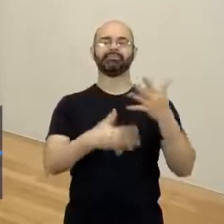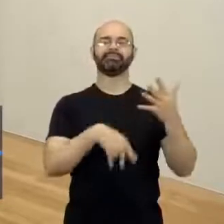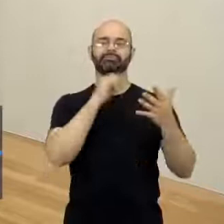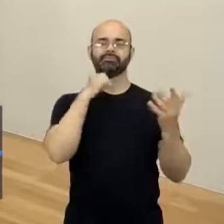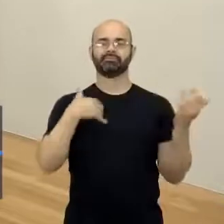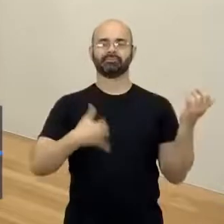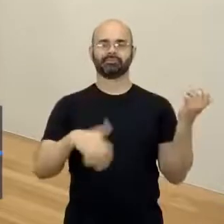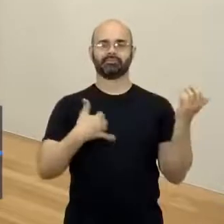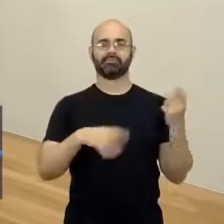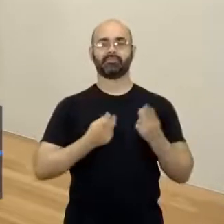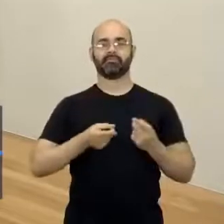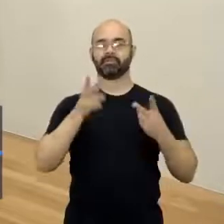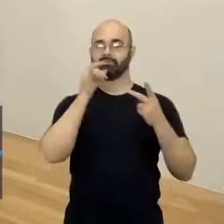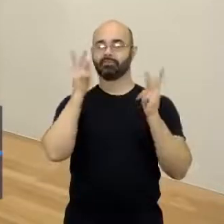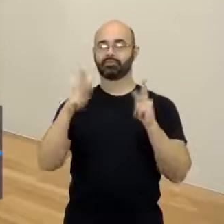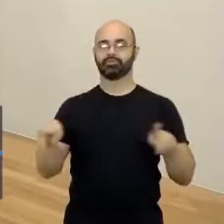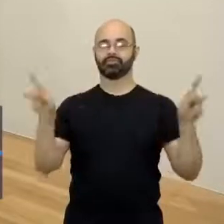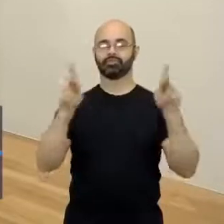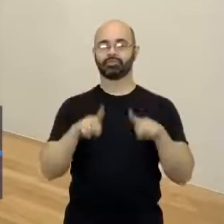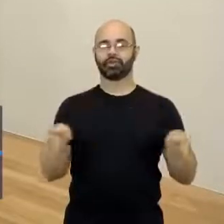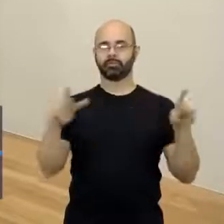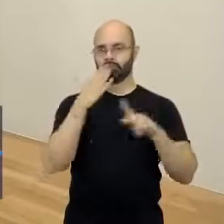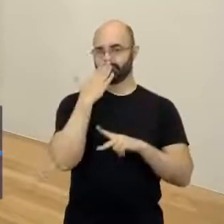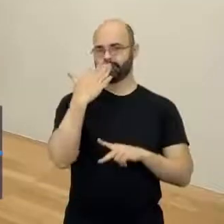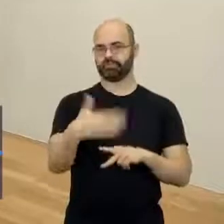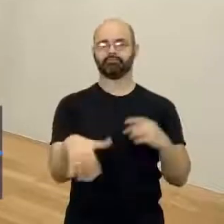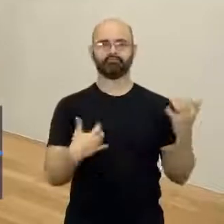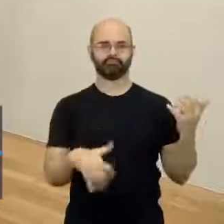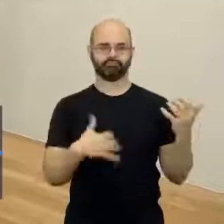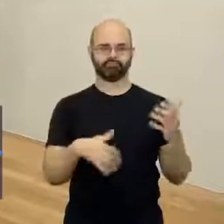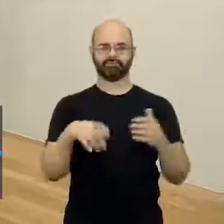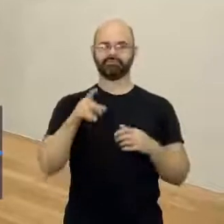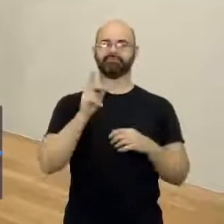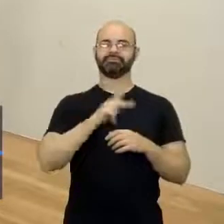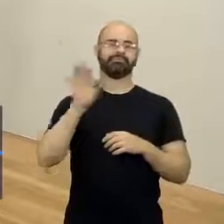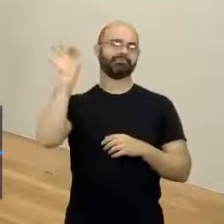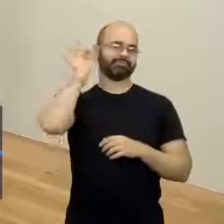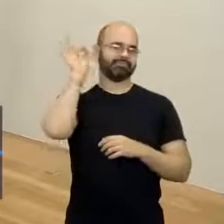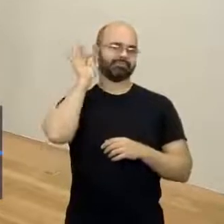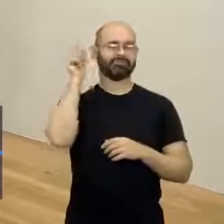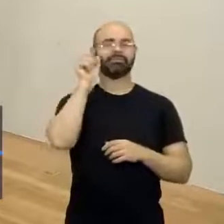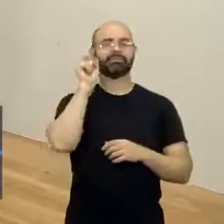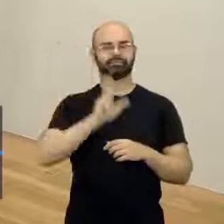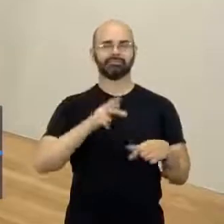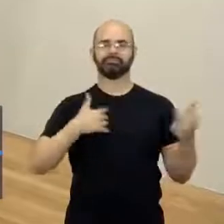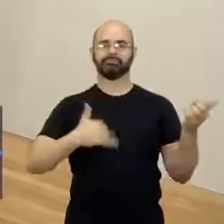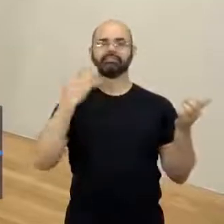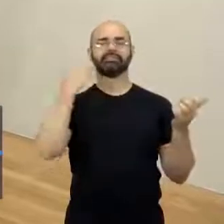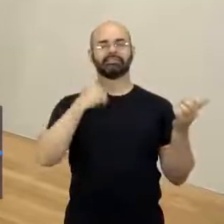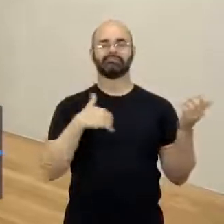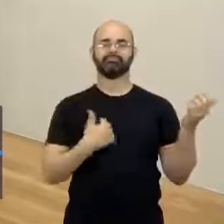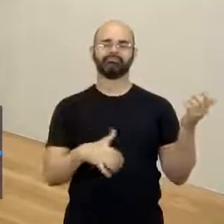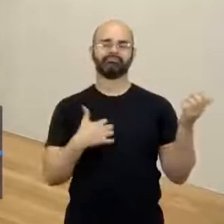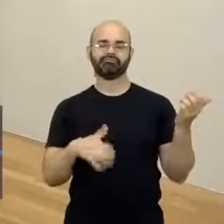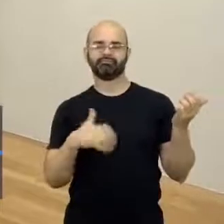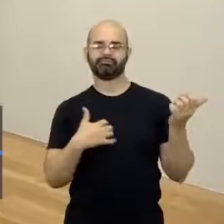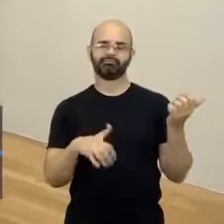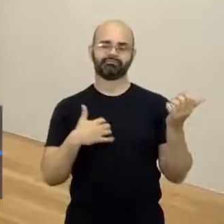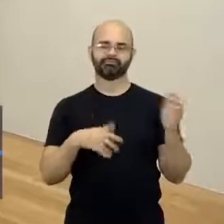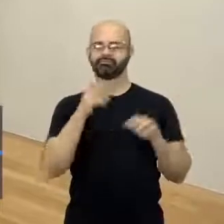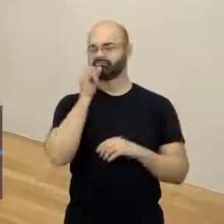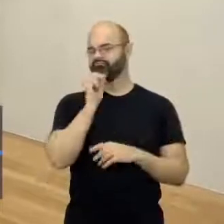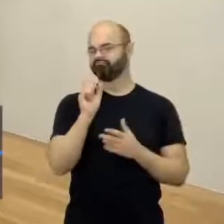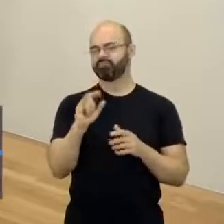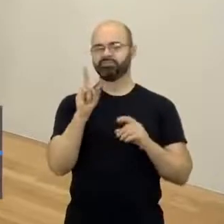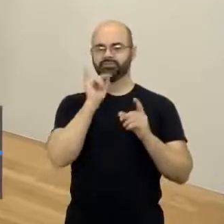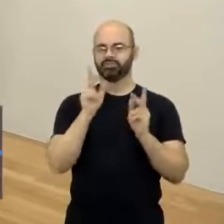violão na porta do shopping. Professor Anderson, expert em violão. Então, vocês estão na porta de um shopping, você está na